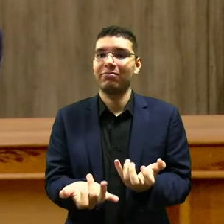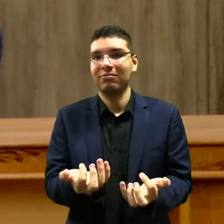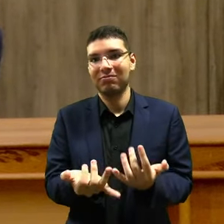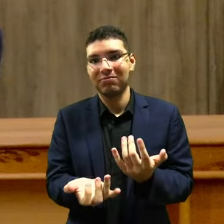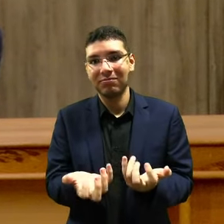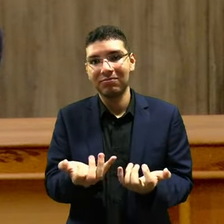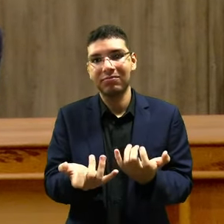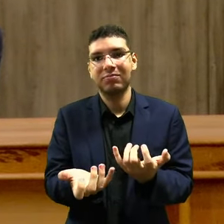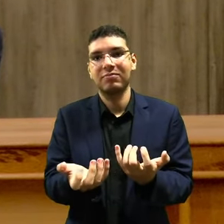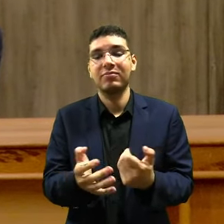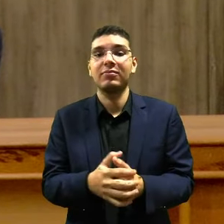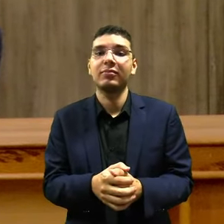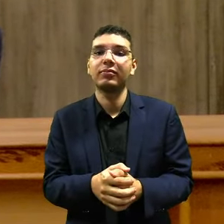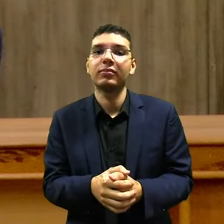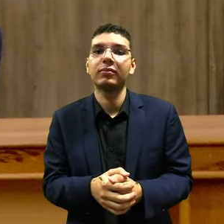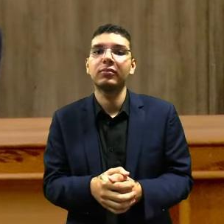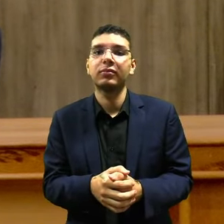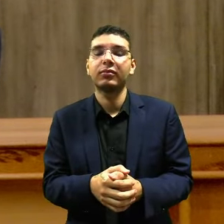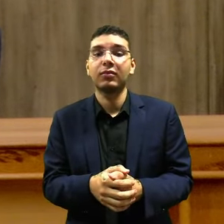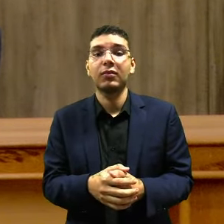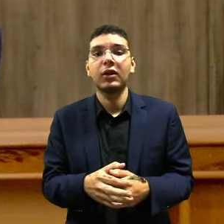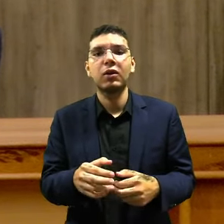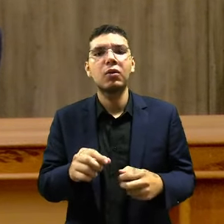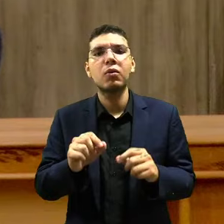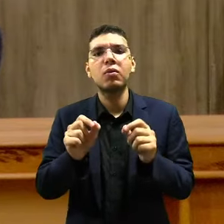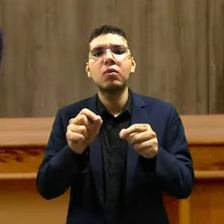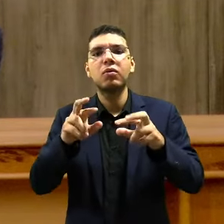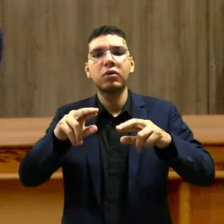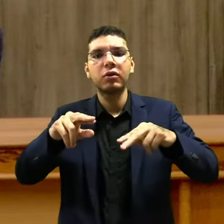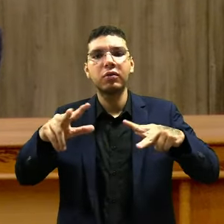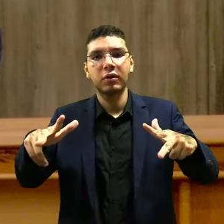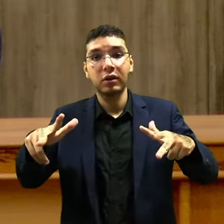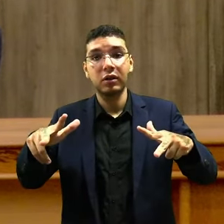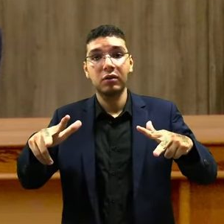do sol para a planta